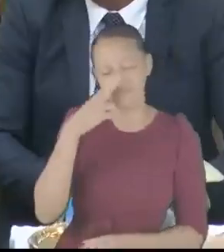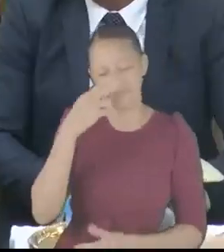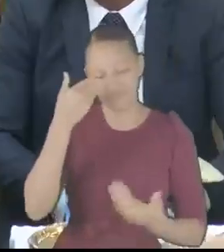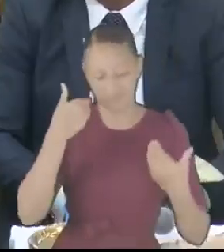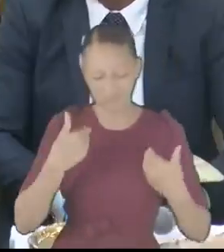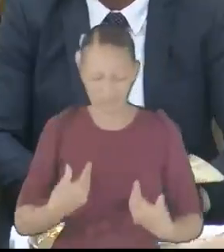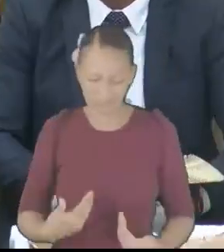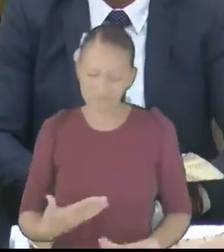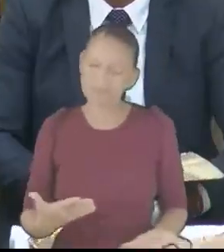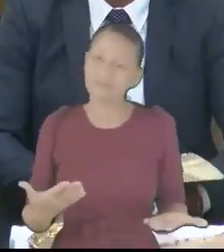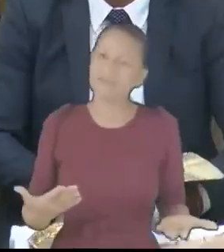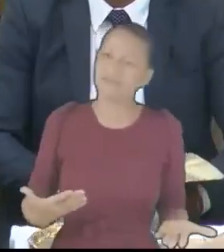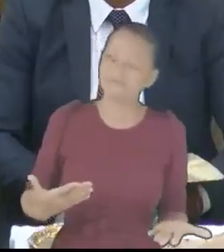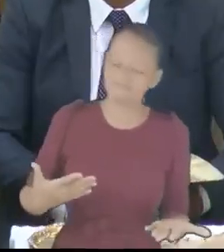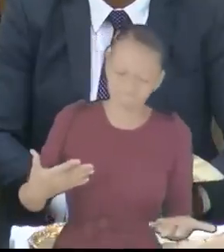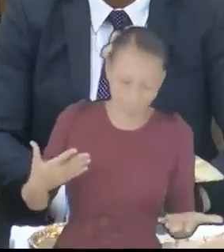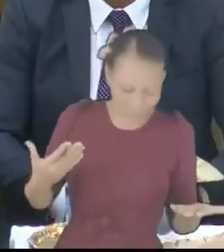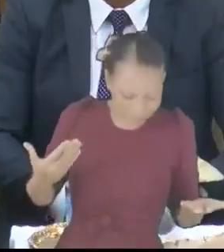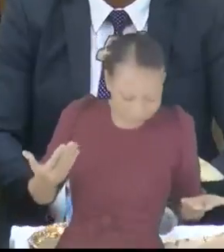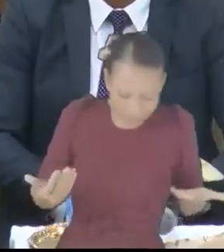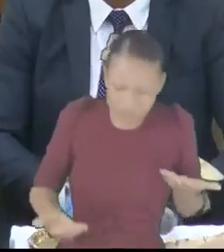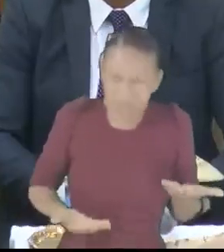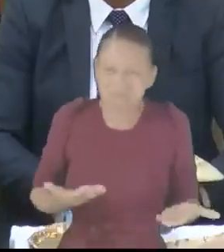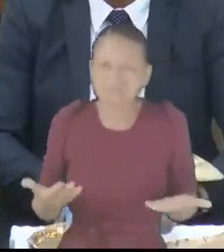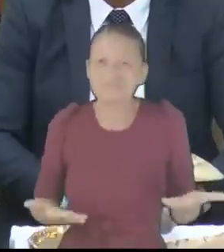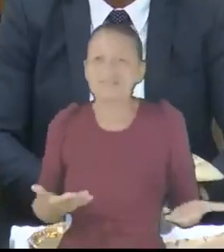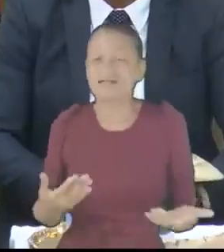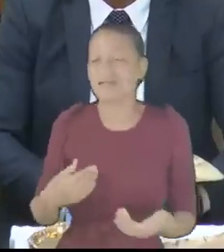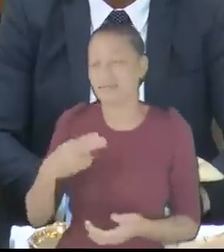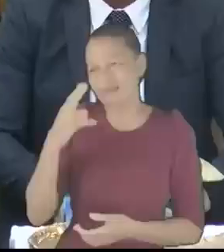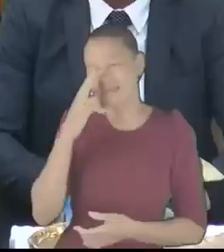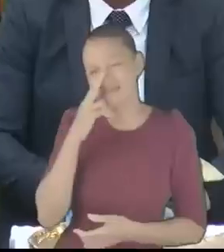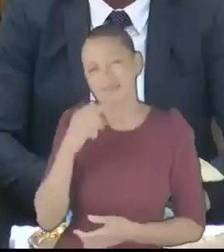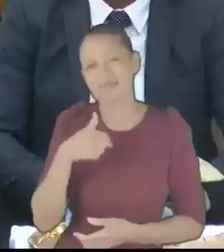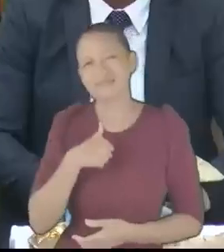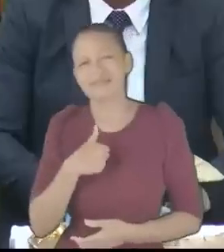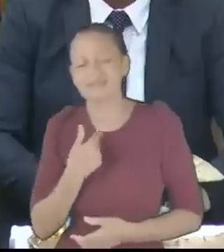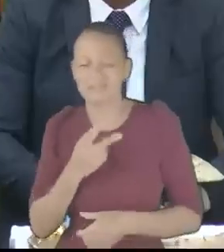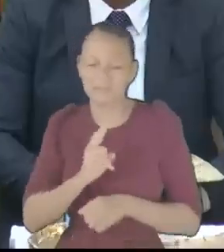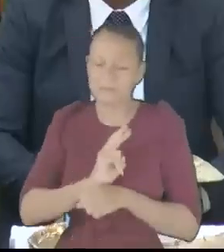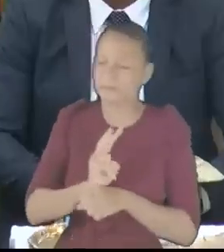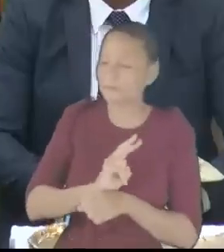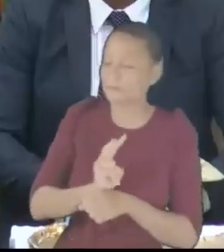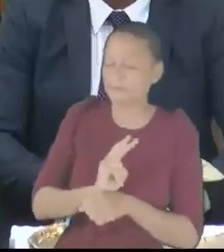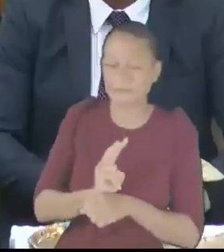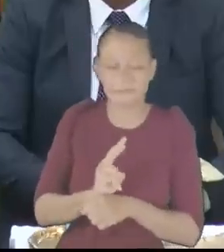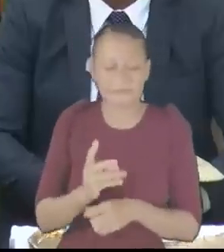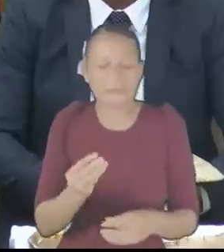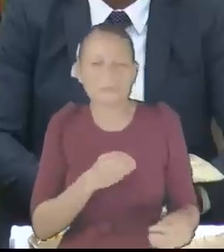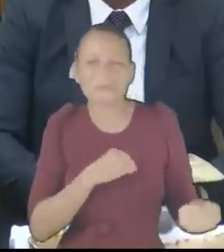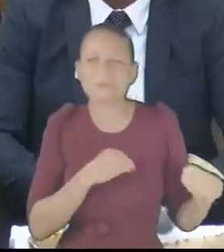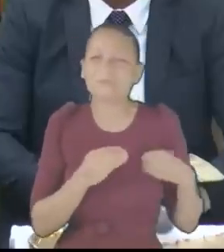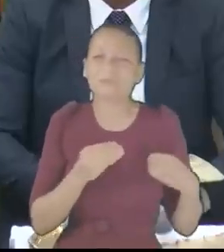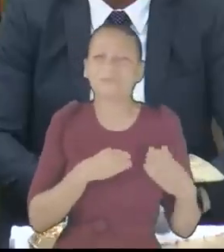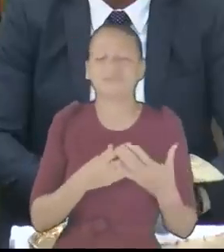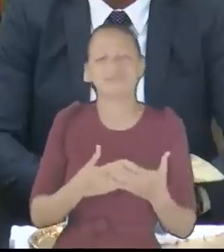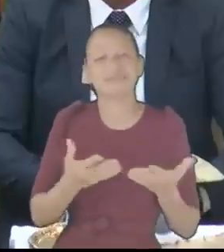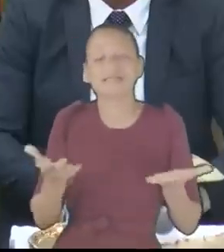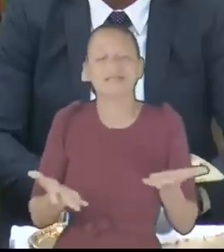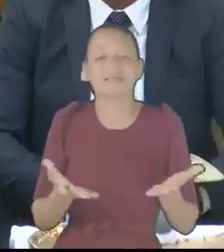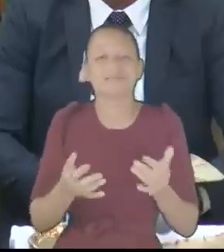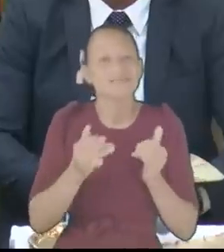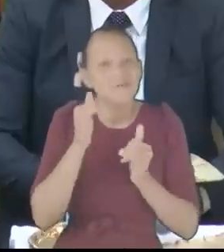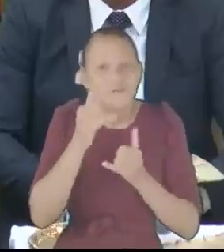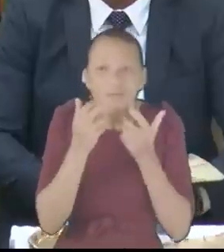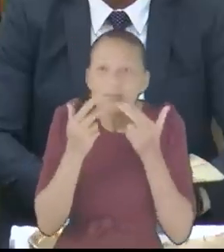eu fracassei. Depois de eu crente, pastor, eu não vigiei. E agora? Eu tenho uma notícia